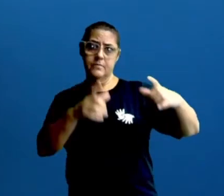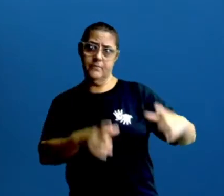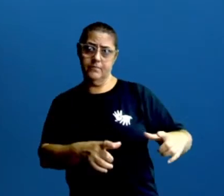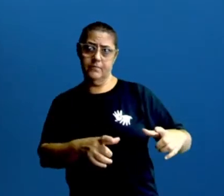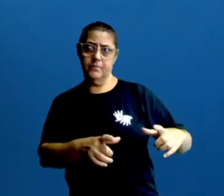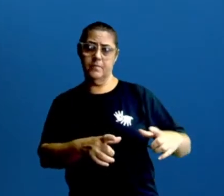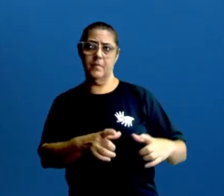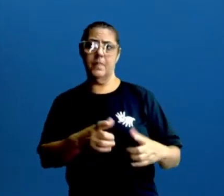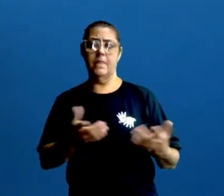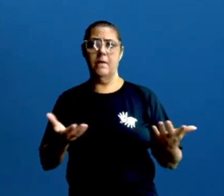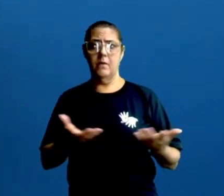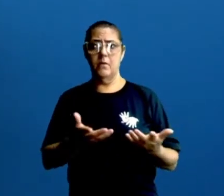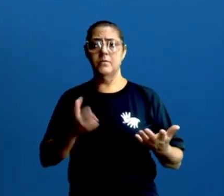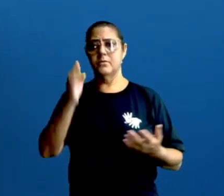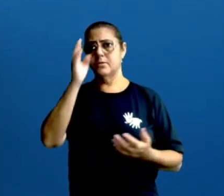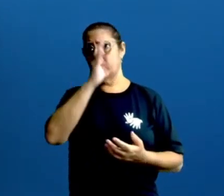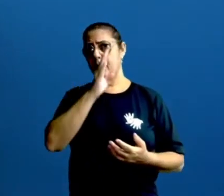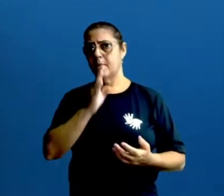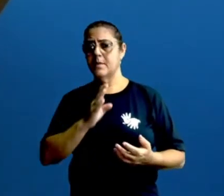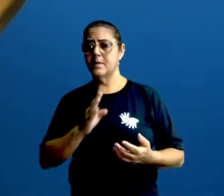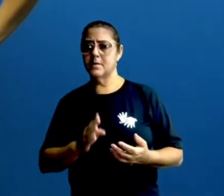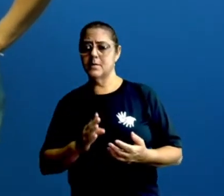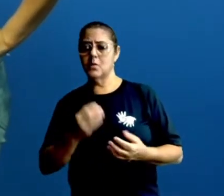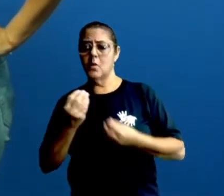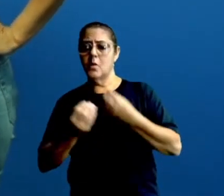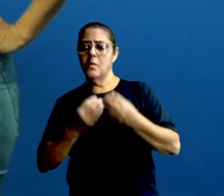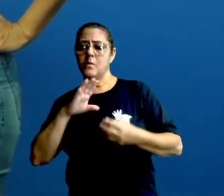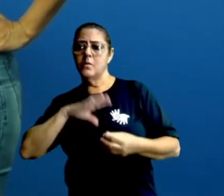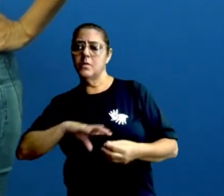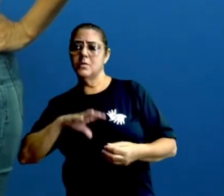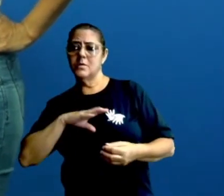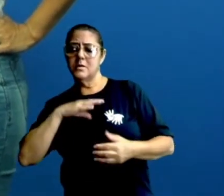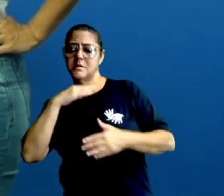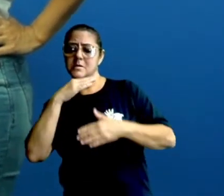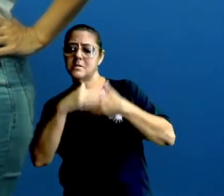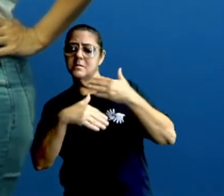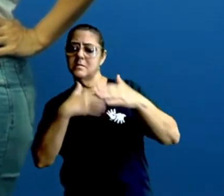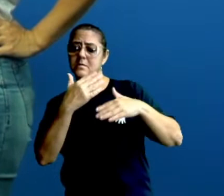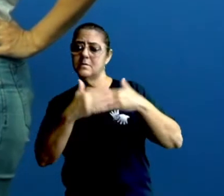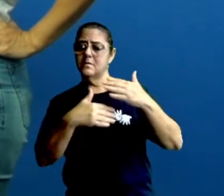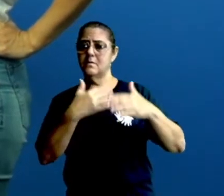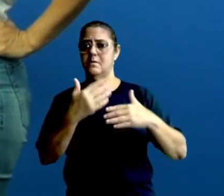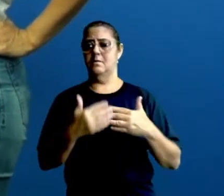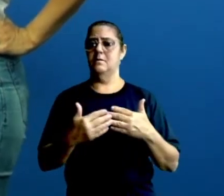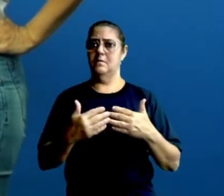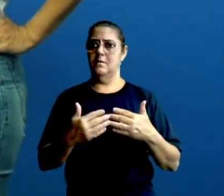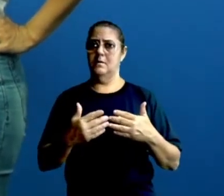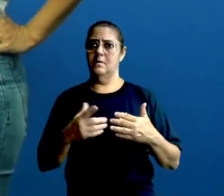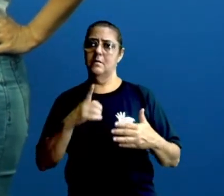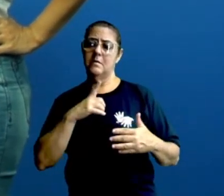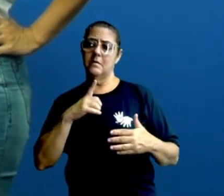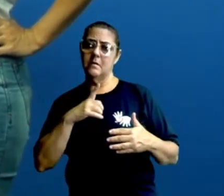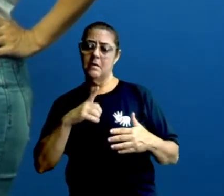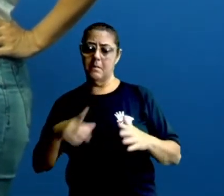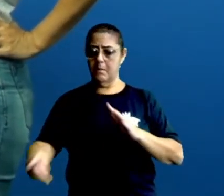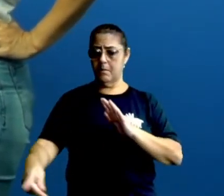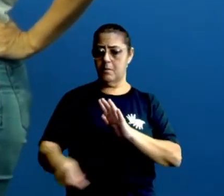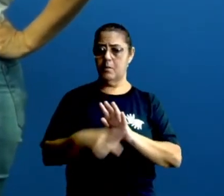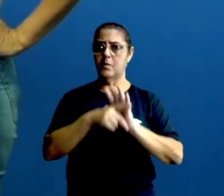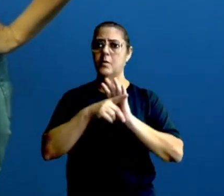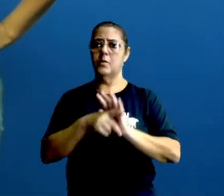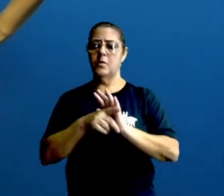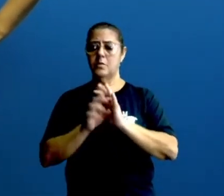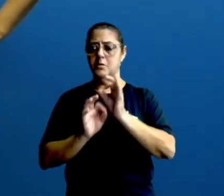que hoje compreende o Brasil, como os portugueses vão desenvolver um sistema próprio